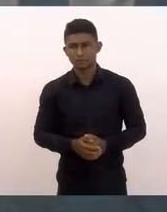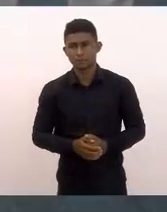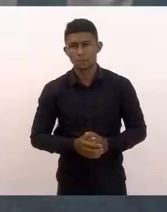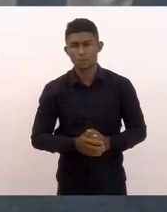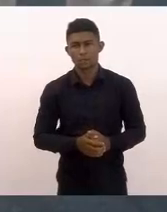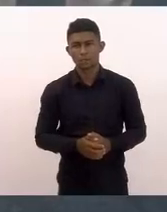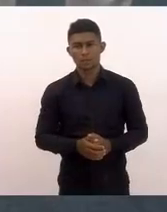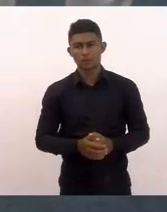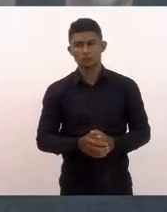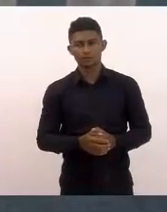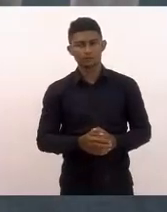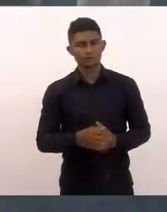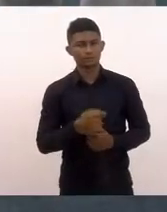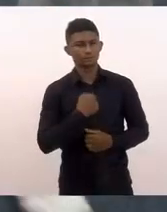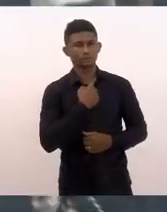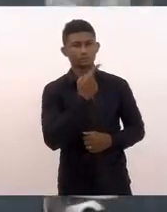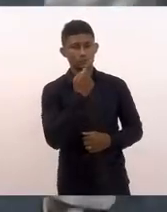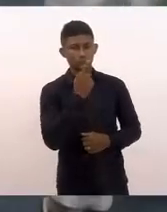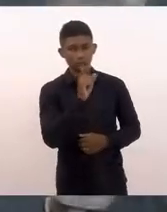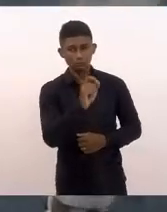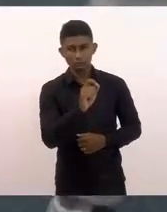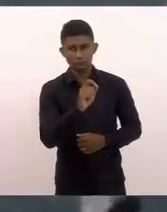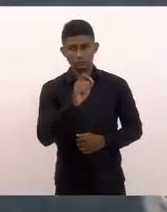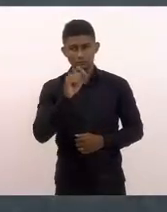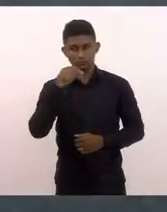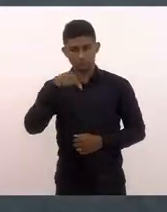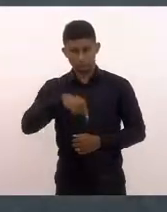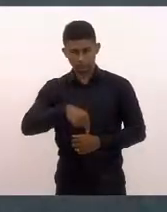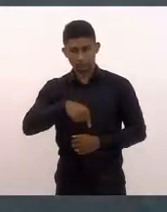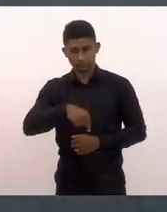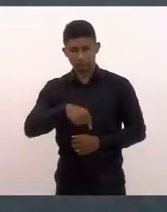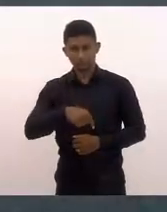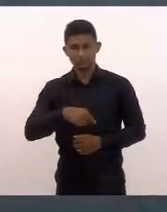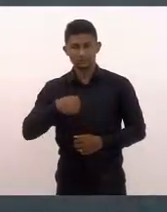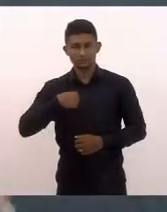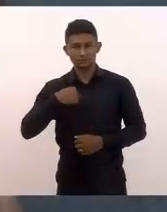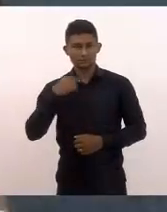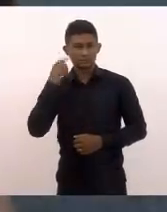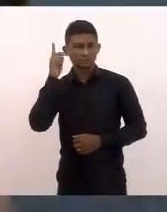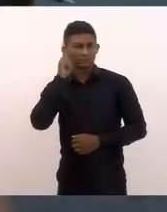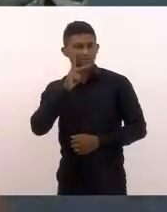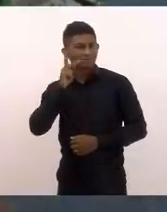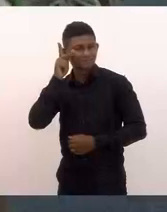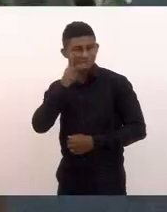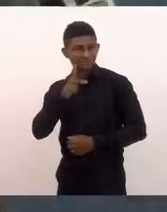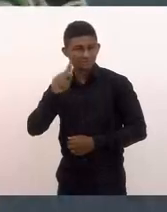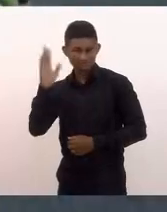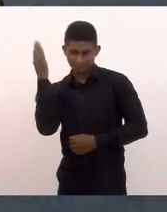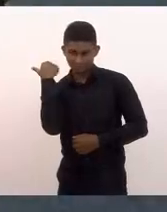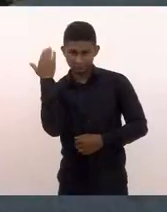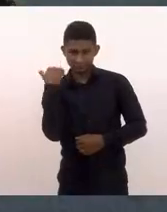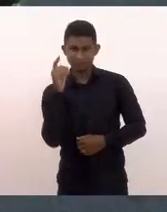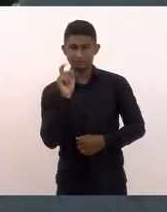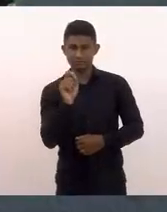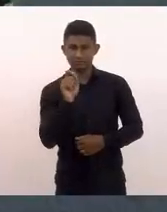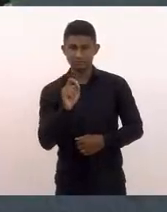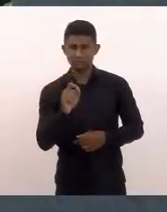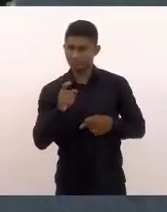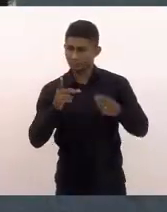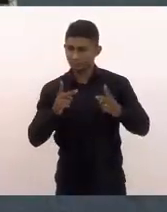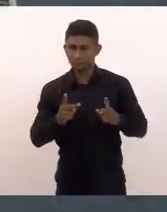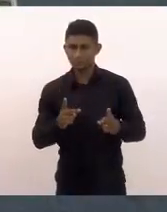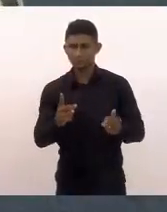presidente, dizer que a marca do nosso mandato, enquanto vereador, sempre exercemos um